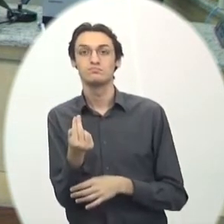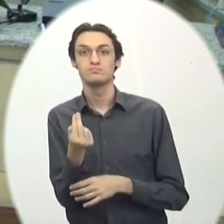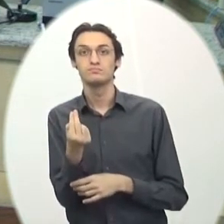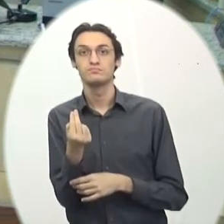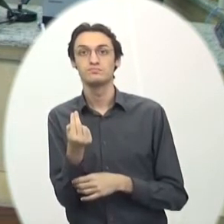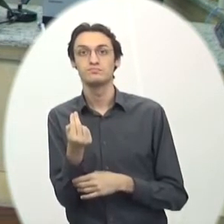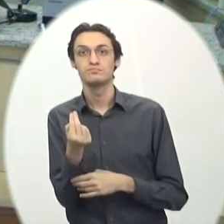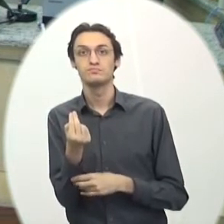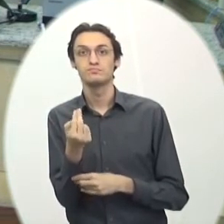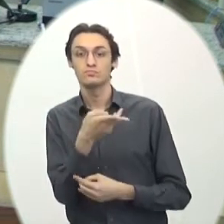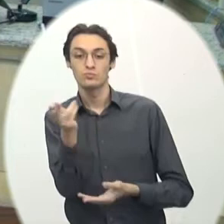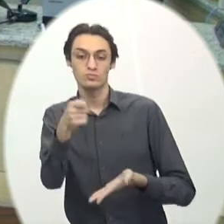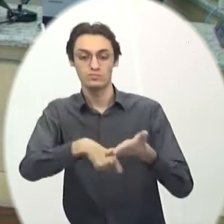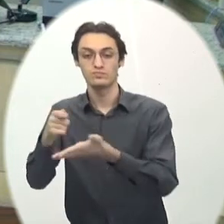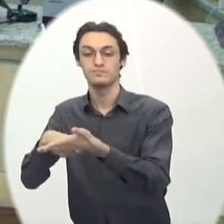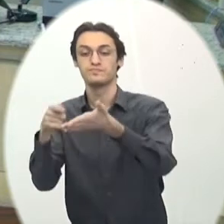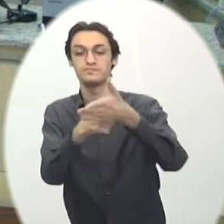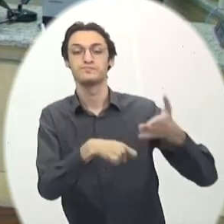para os membros assinarem.